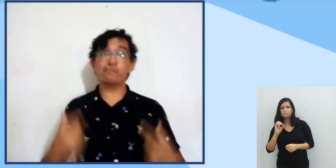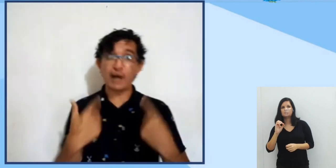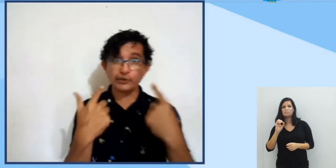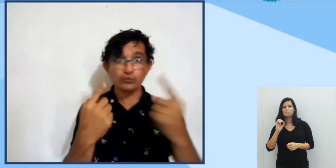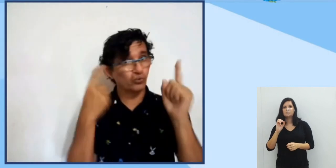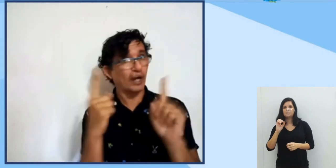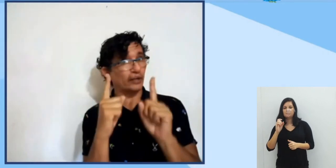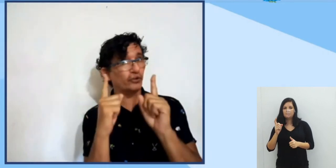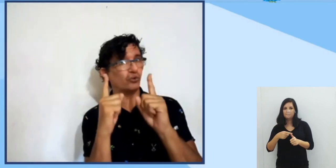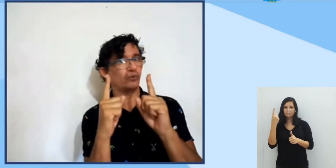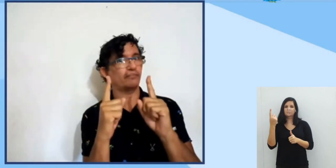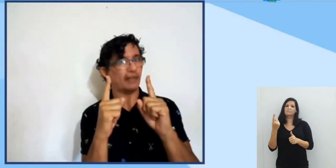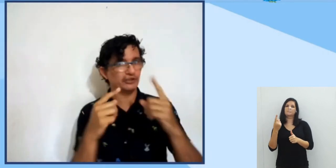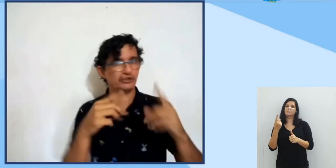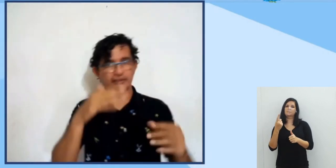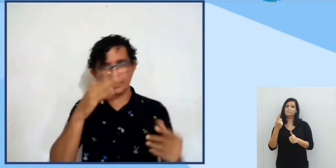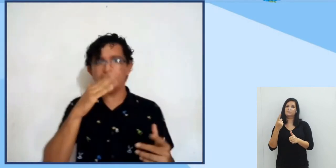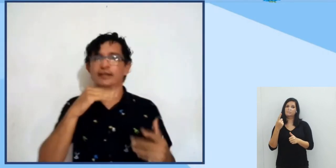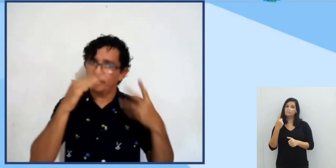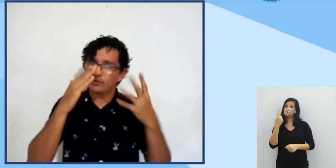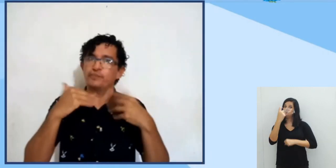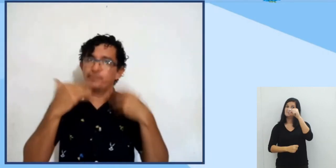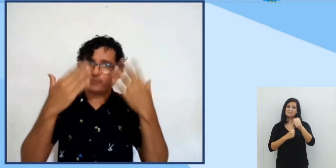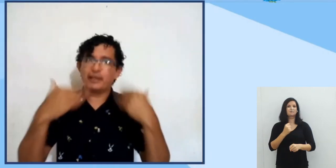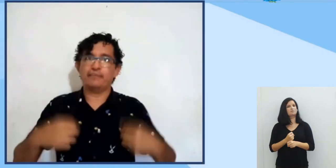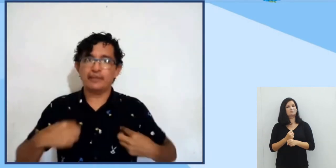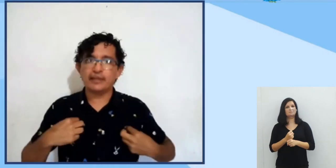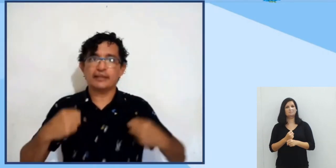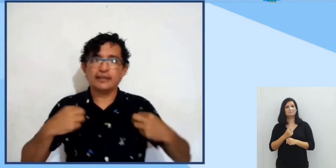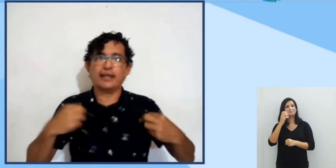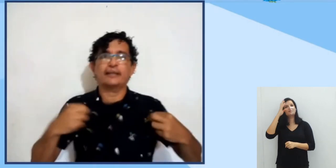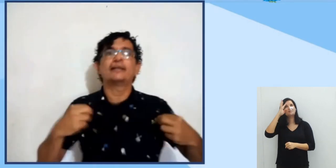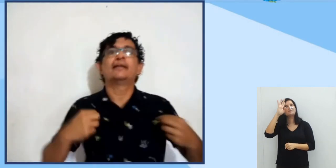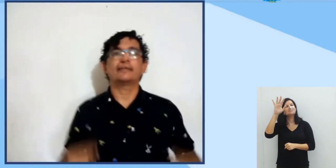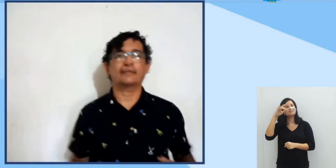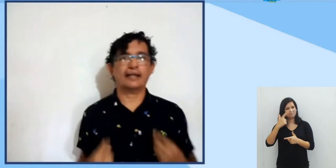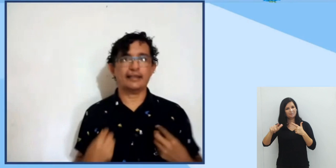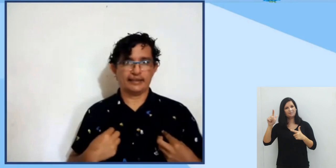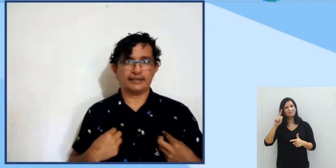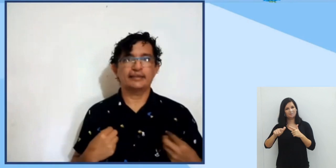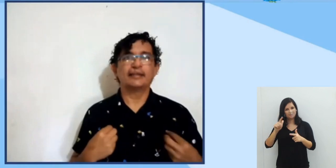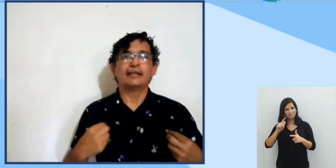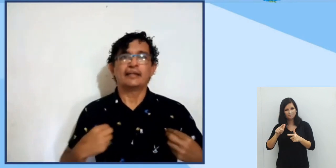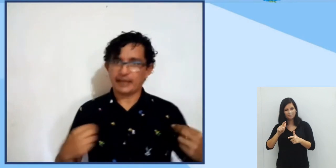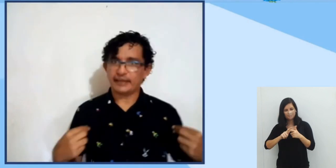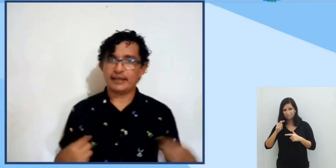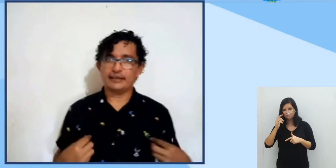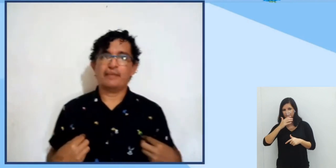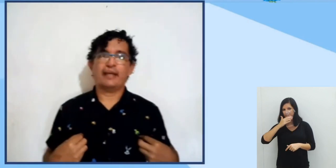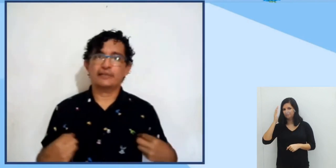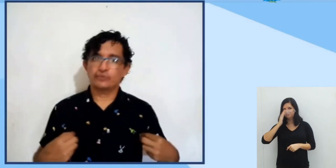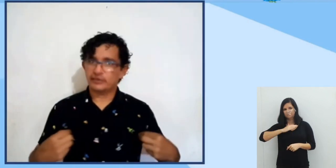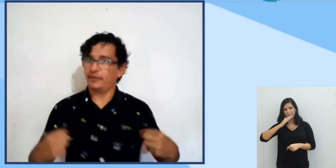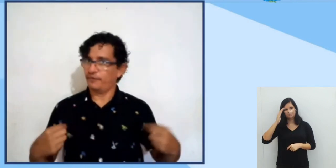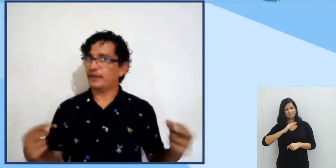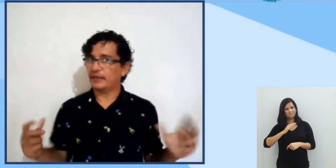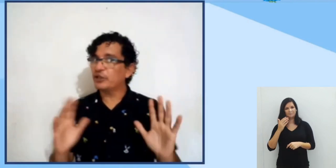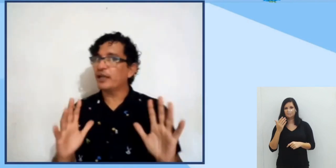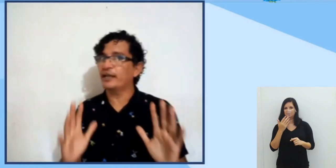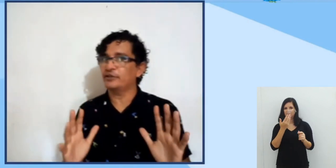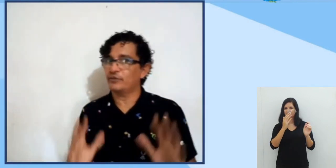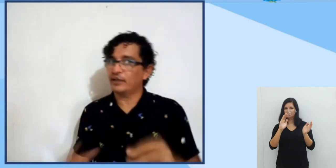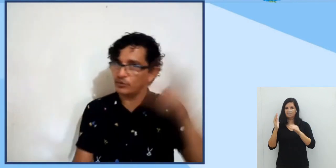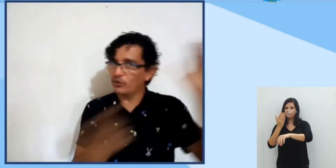o primeiro banho do ano. Imagina o probleminha que era da galera da Idade Média no que se